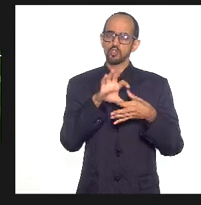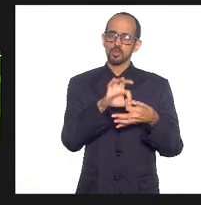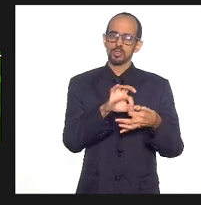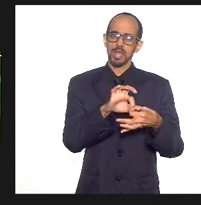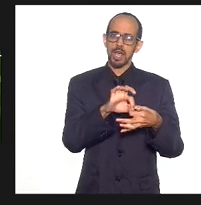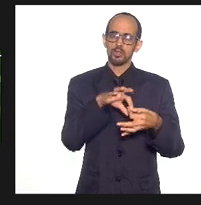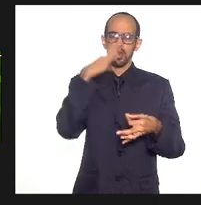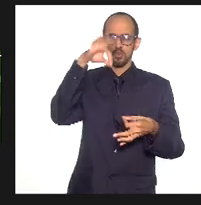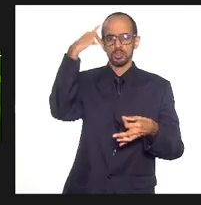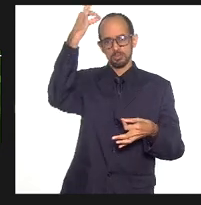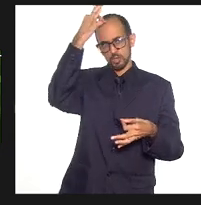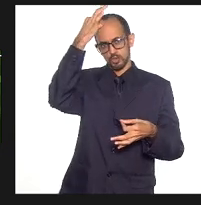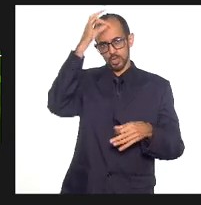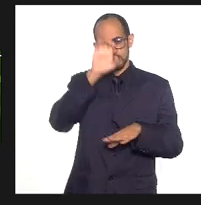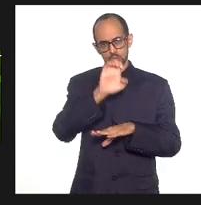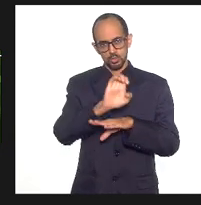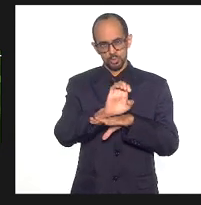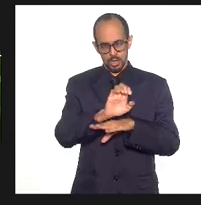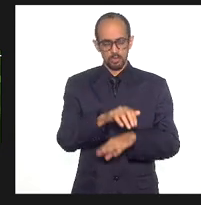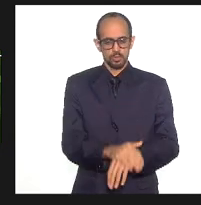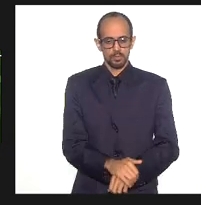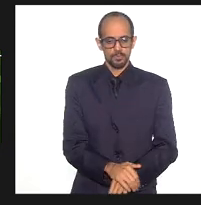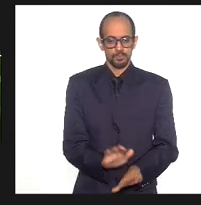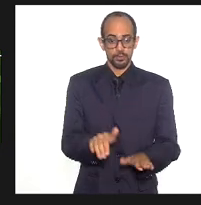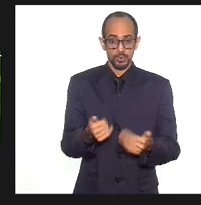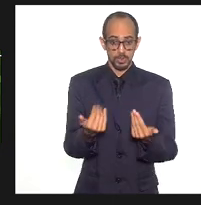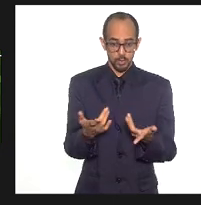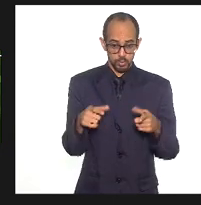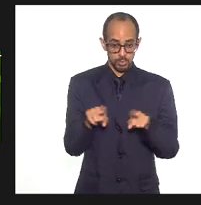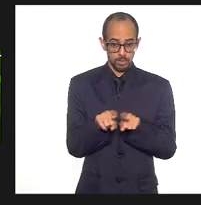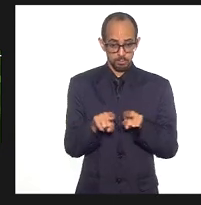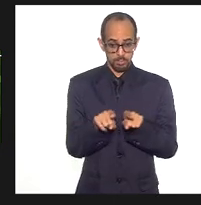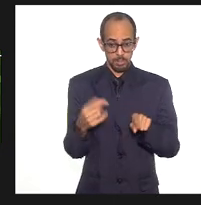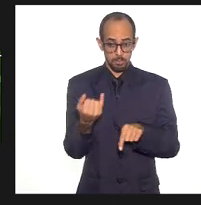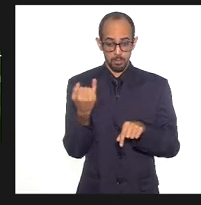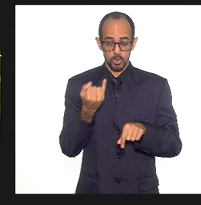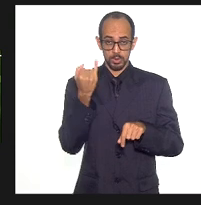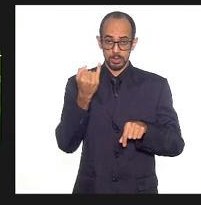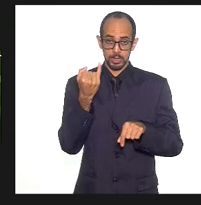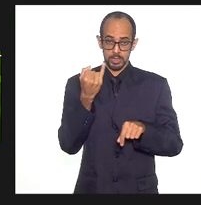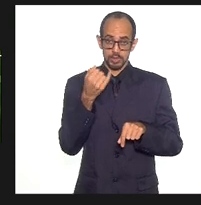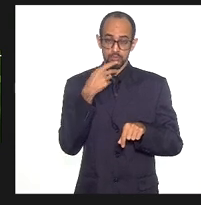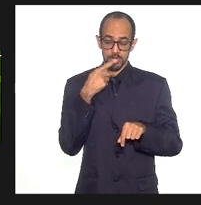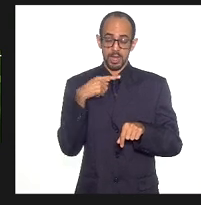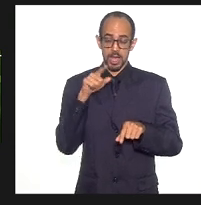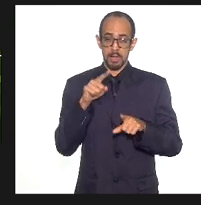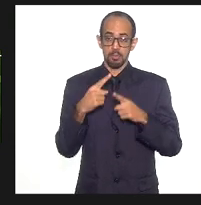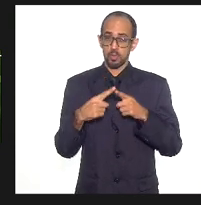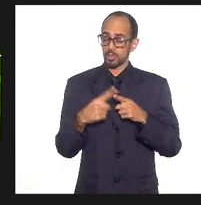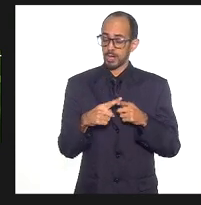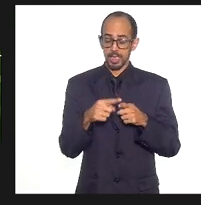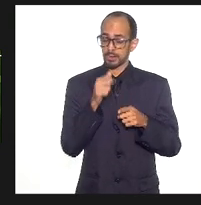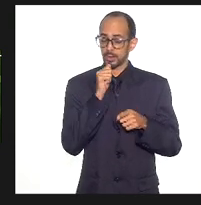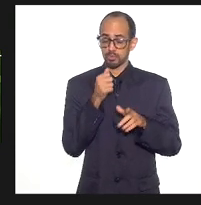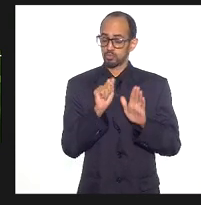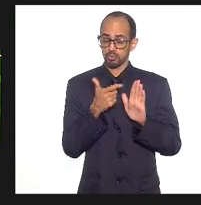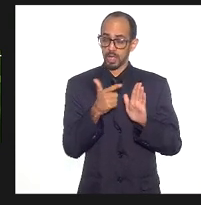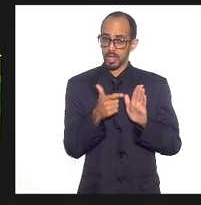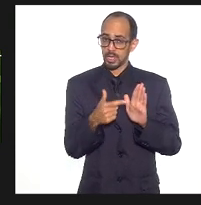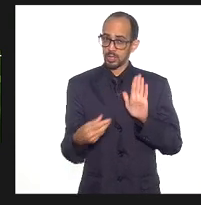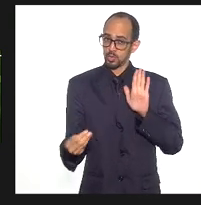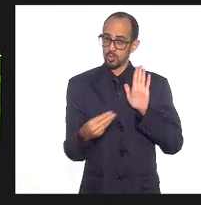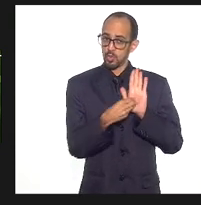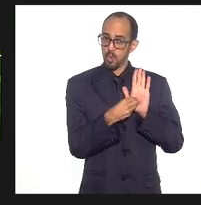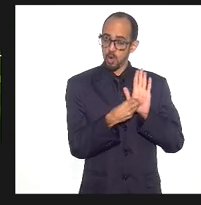importante também identificar, muito embora não esteja, até porque não se tem previsão de entrada em operação no horizonte dos